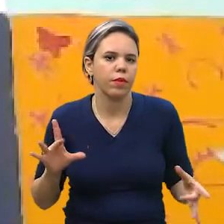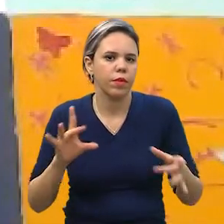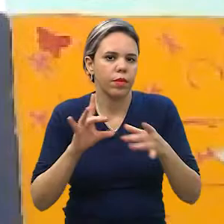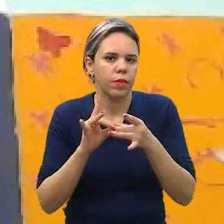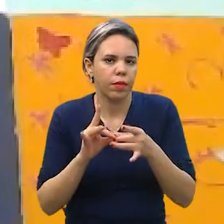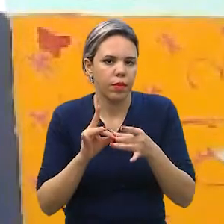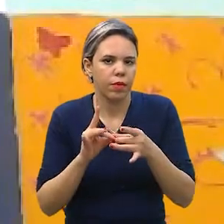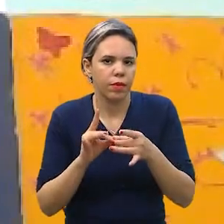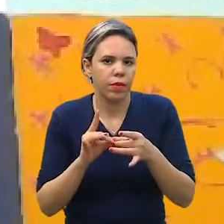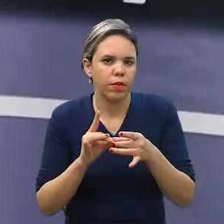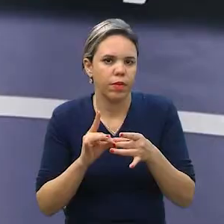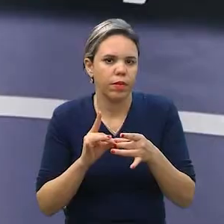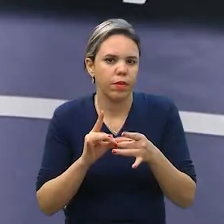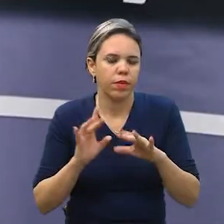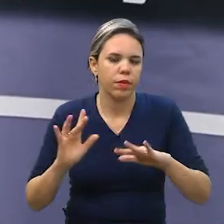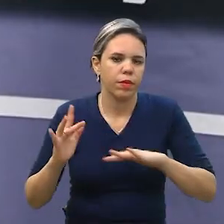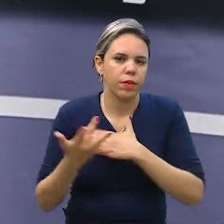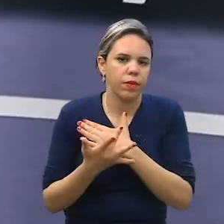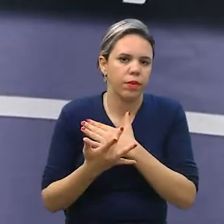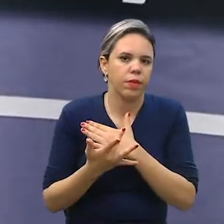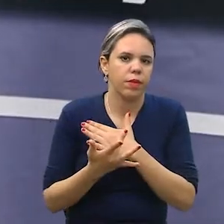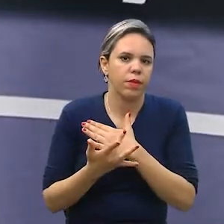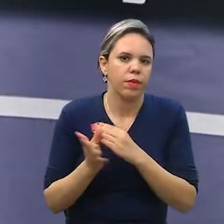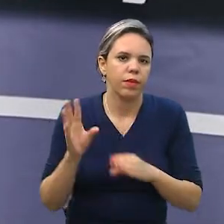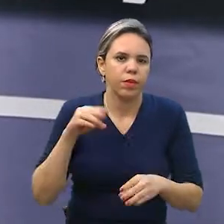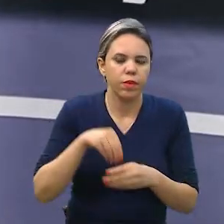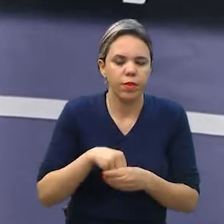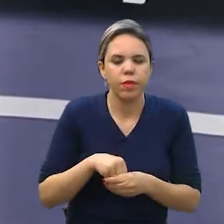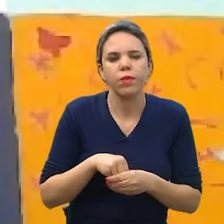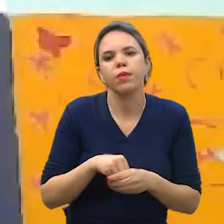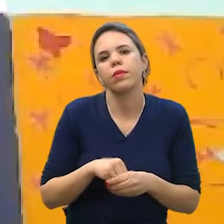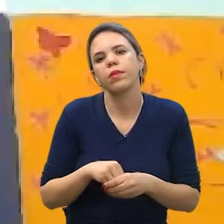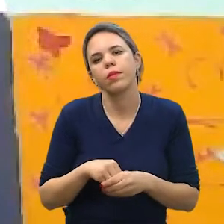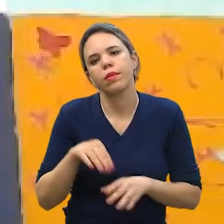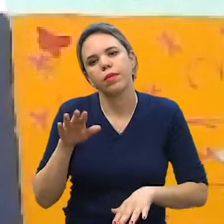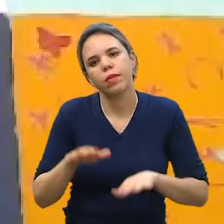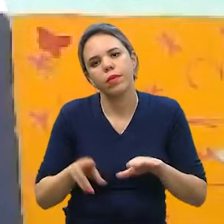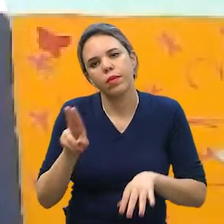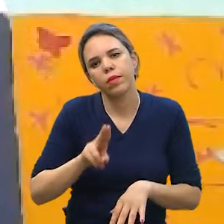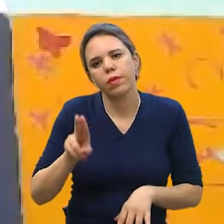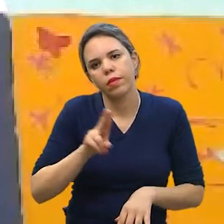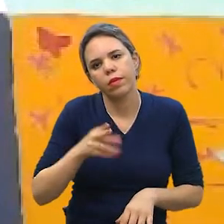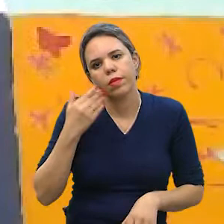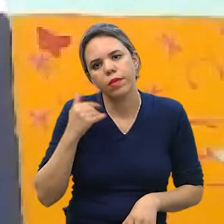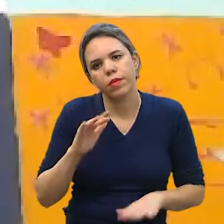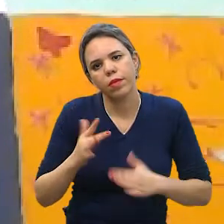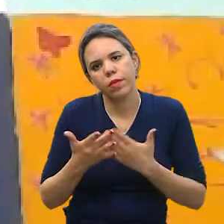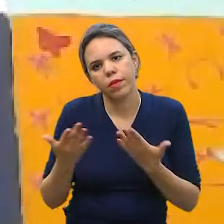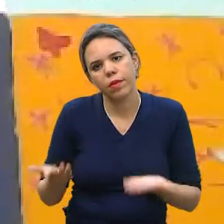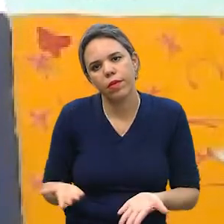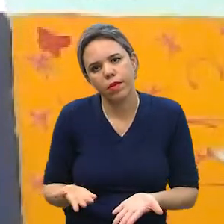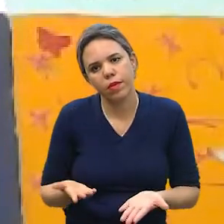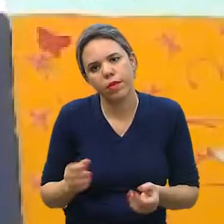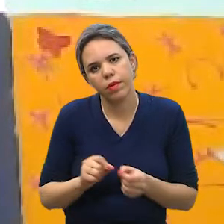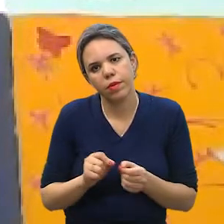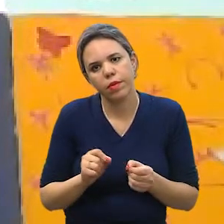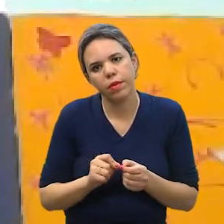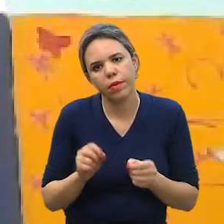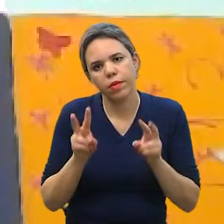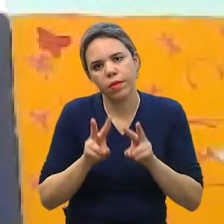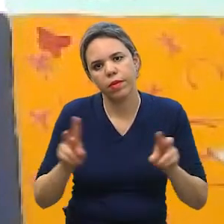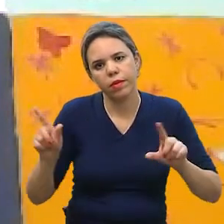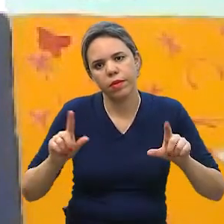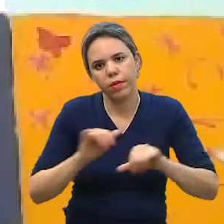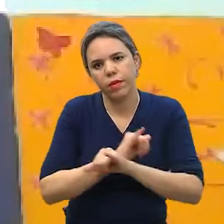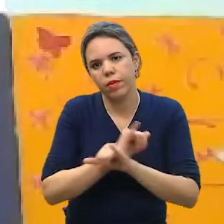né, tanto na nossa rede social, dentro da comunidade, às vezes até utilizando a mídia mesmo televisiva, né, para